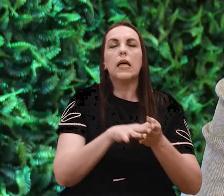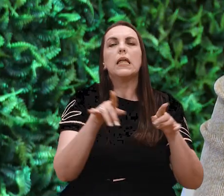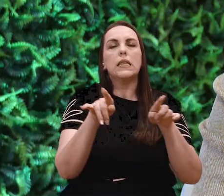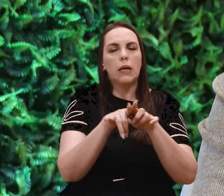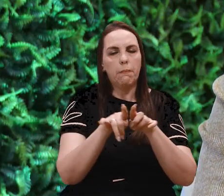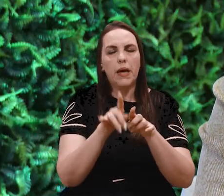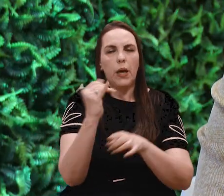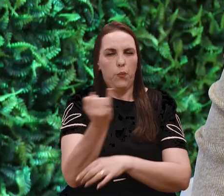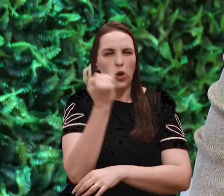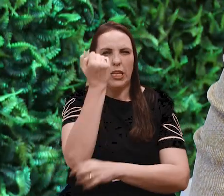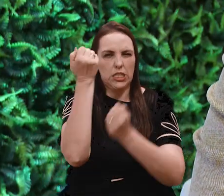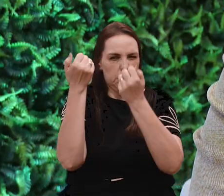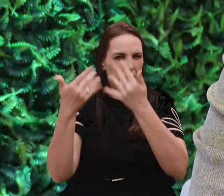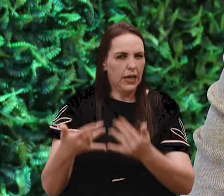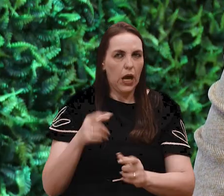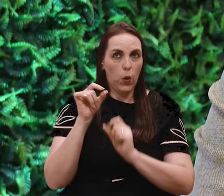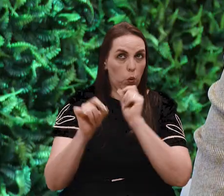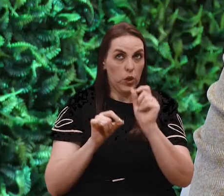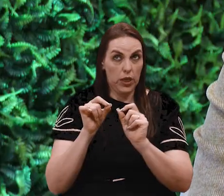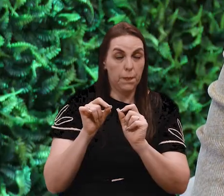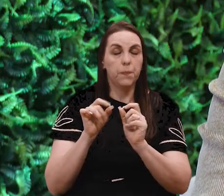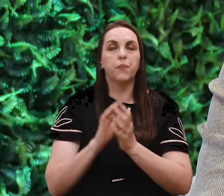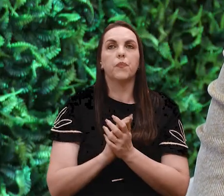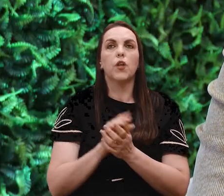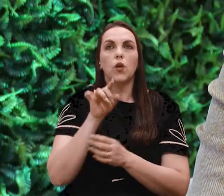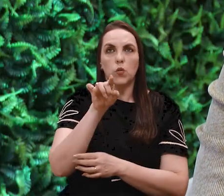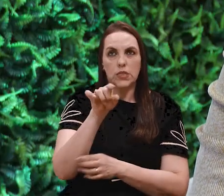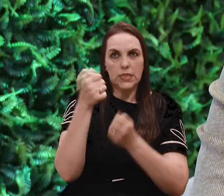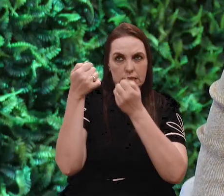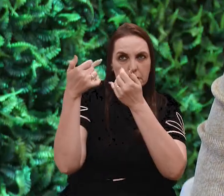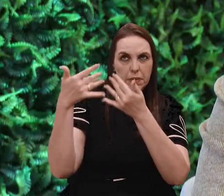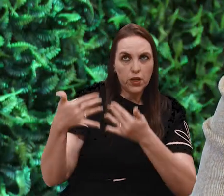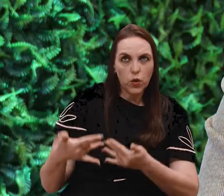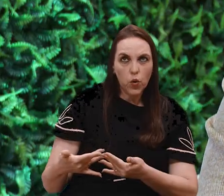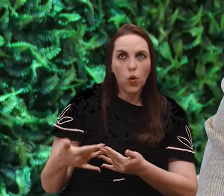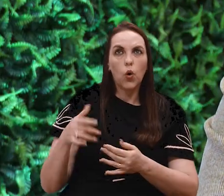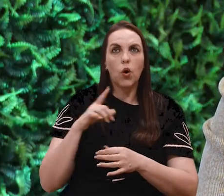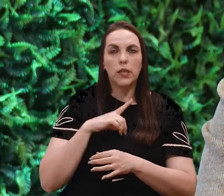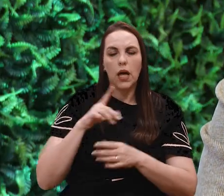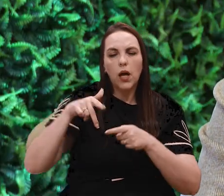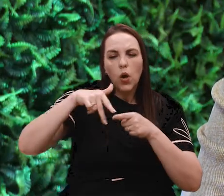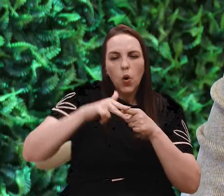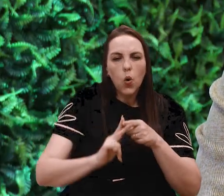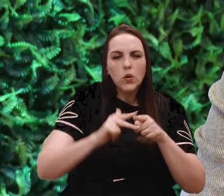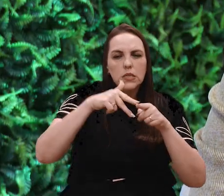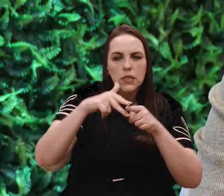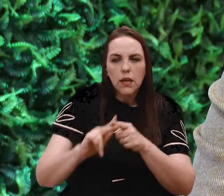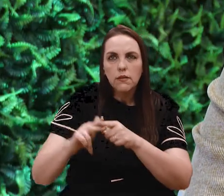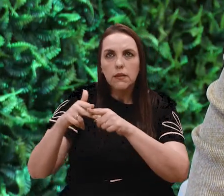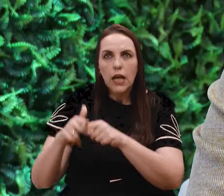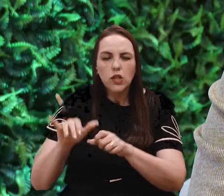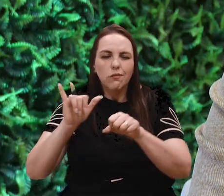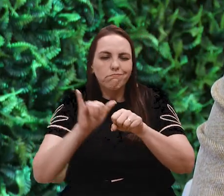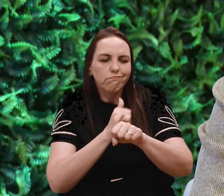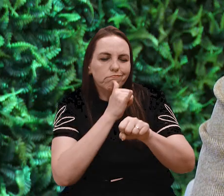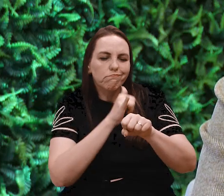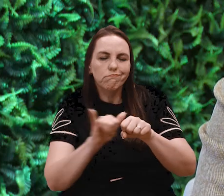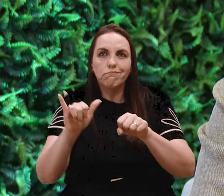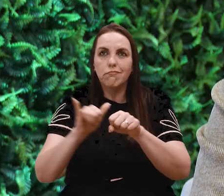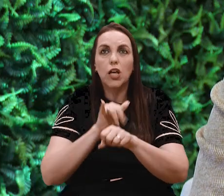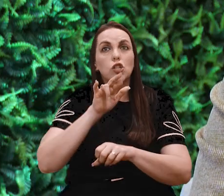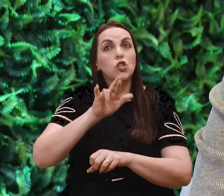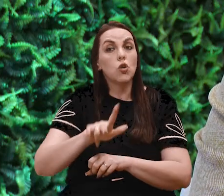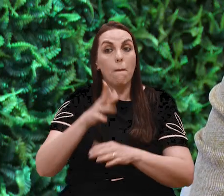disso, quando falaste na questão dos concertos que estão sendo e são paliativos, eu acho que é um dos